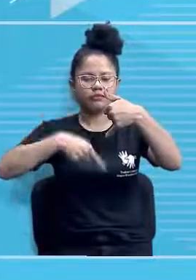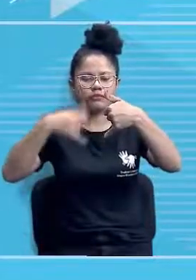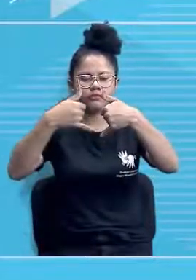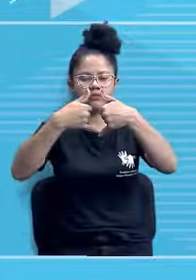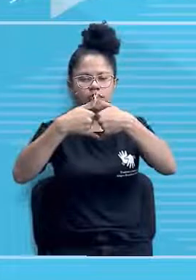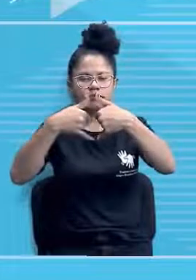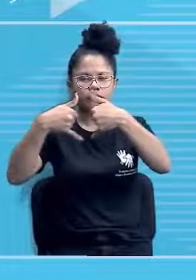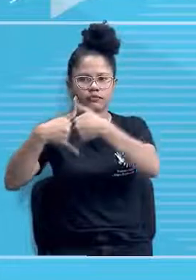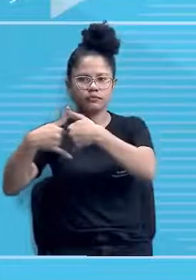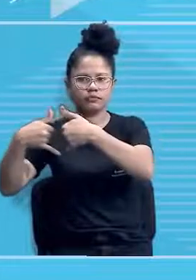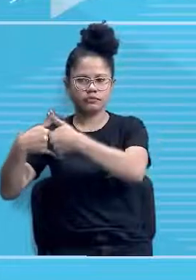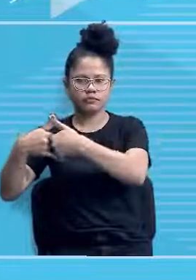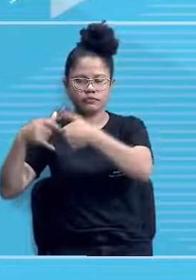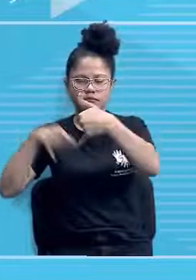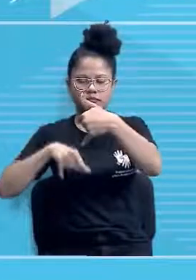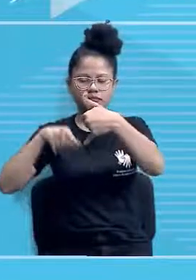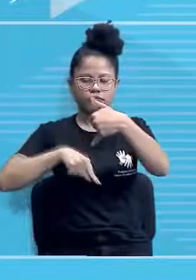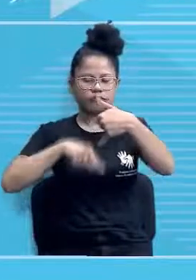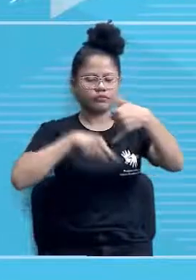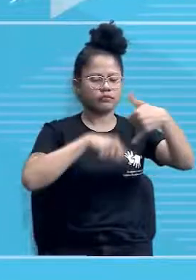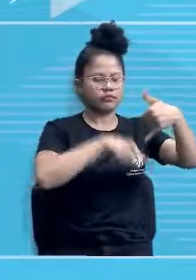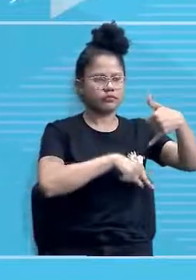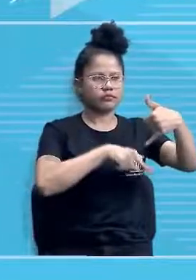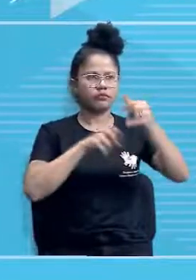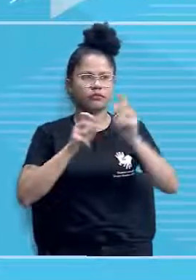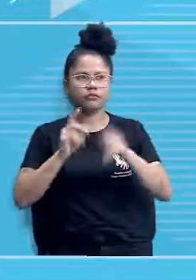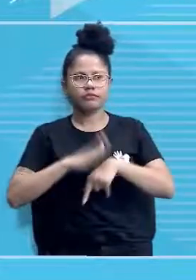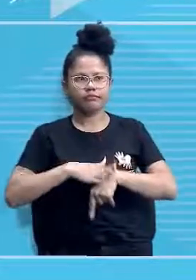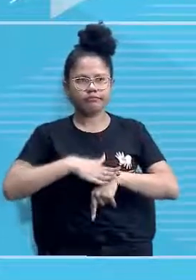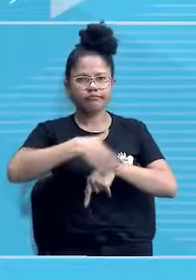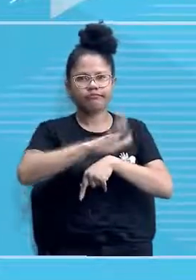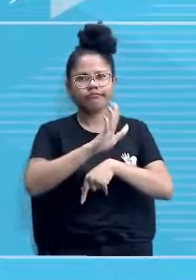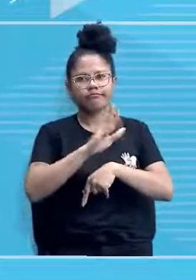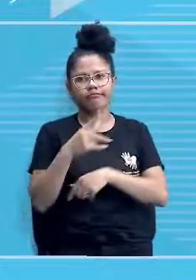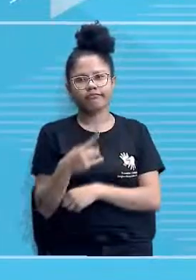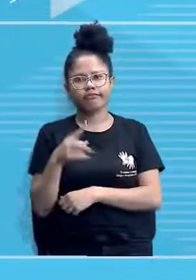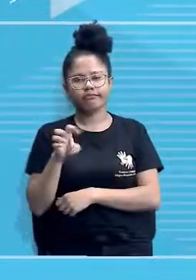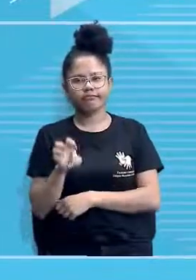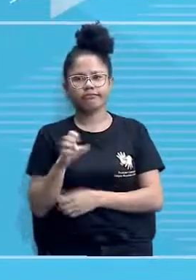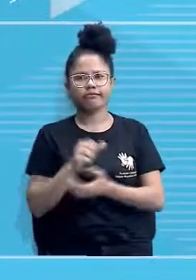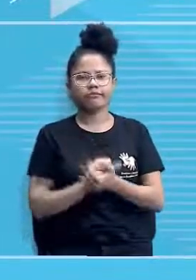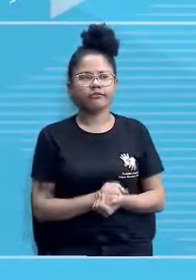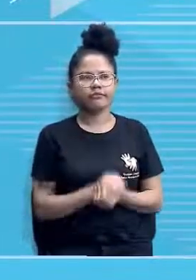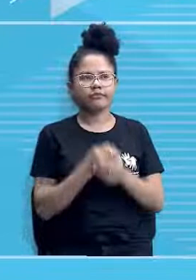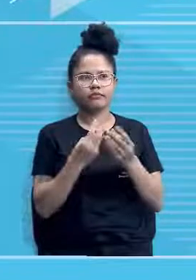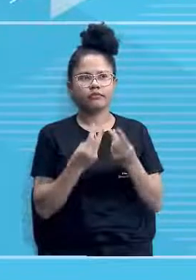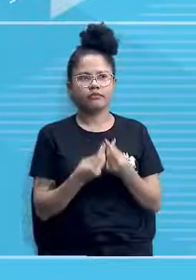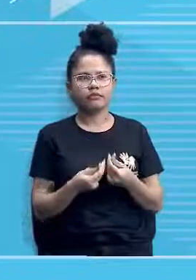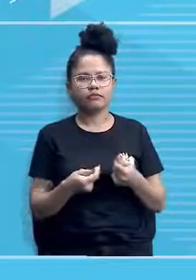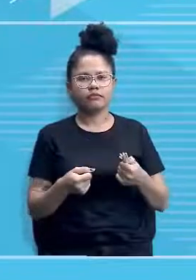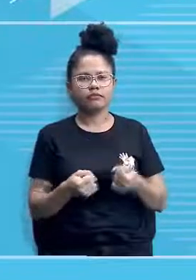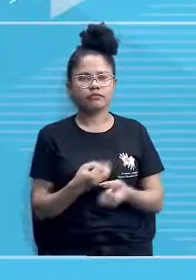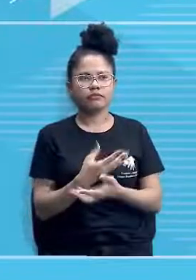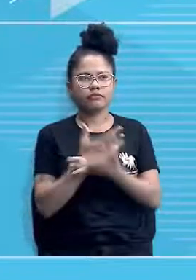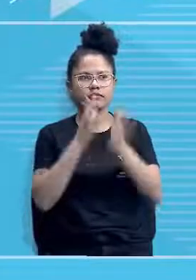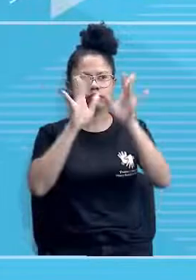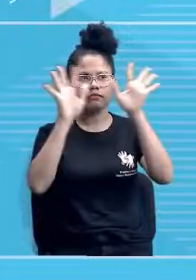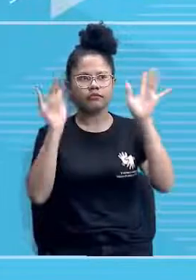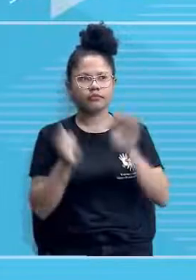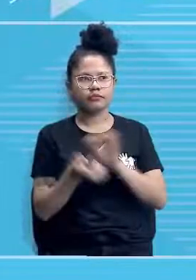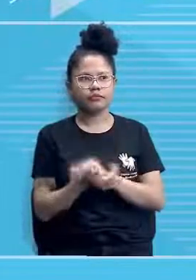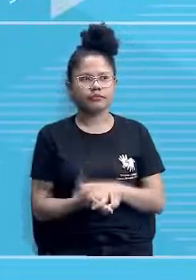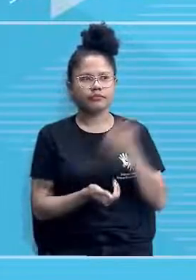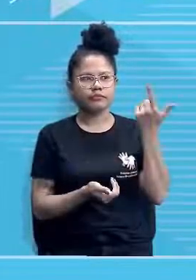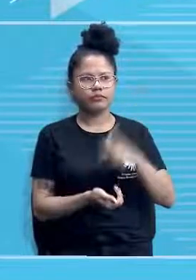mais ramificada for menor vai ser o Point a fusão ebulição pessoal então tá aqui ó critério utilizado Vamos ver outro